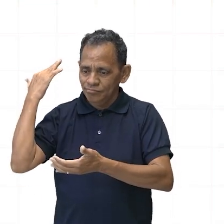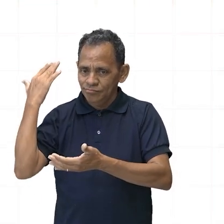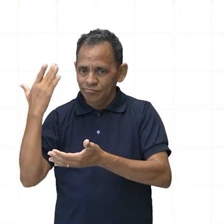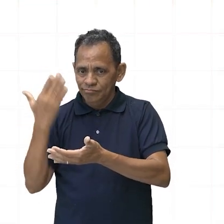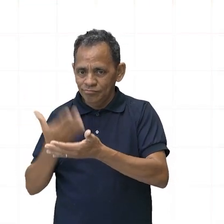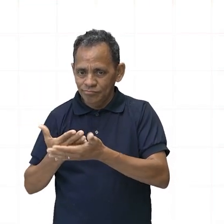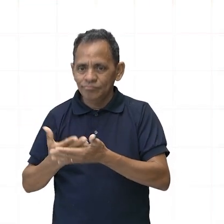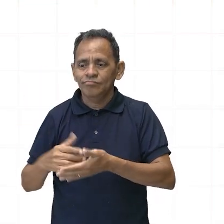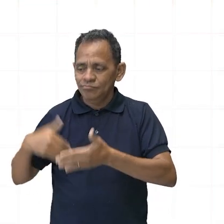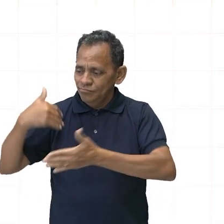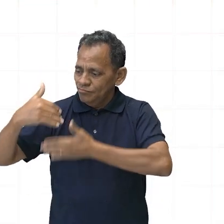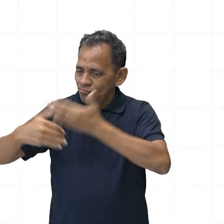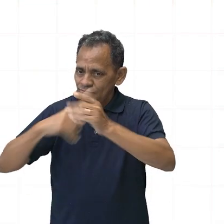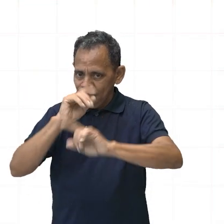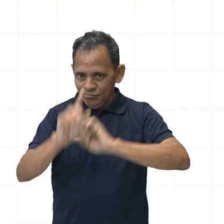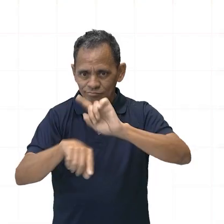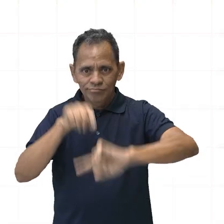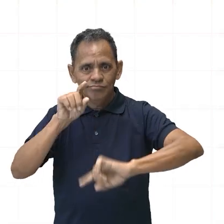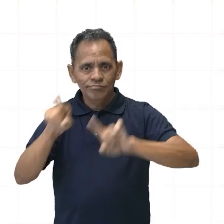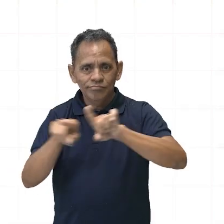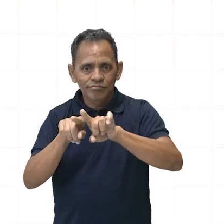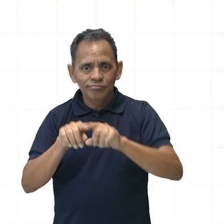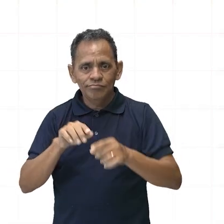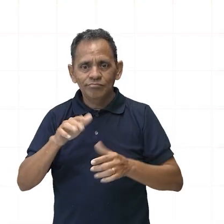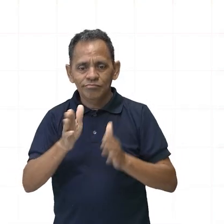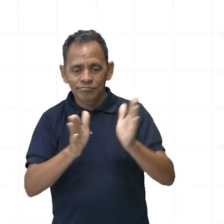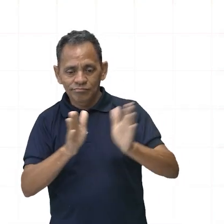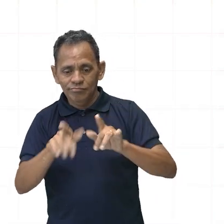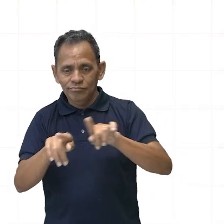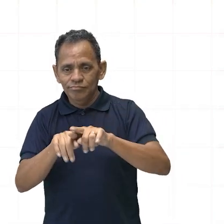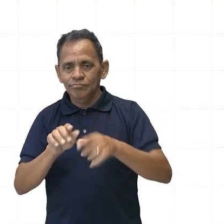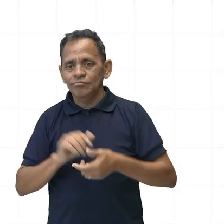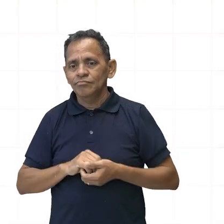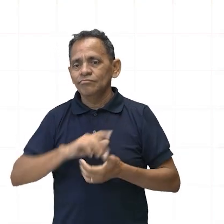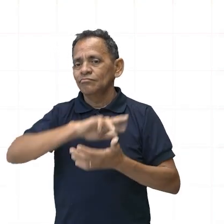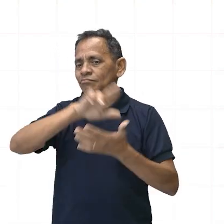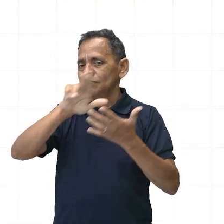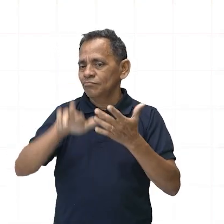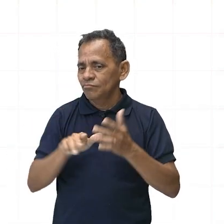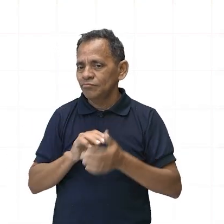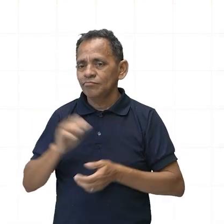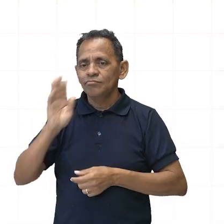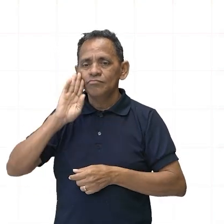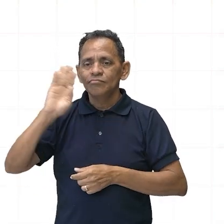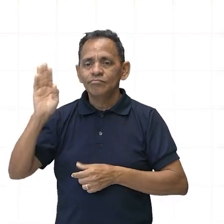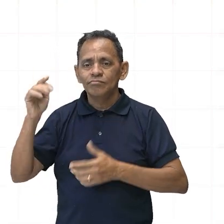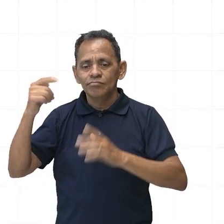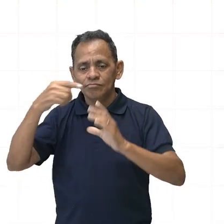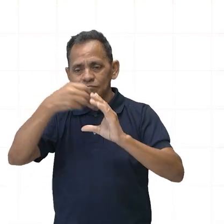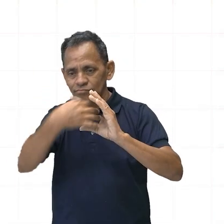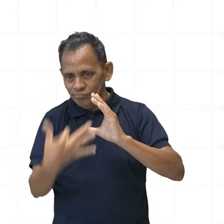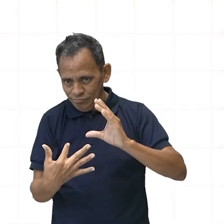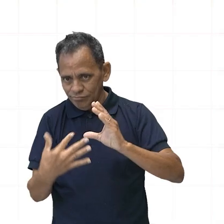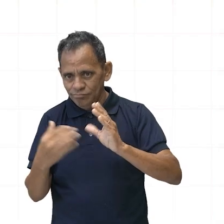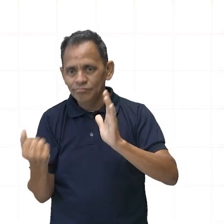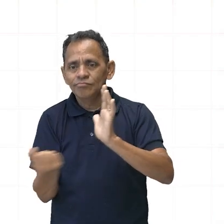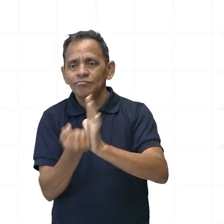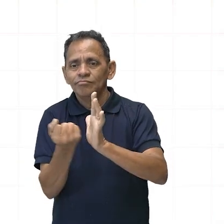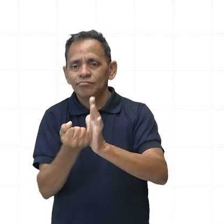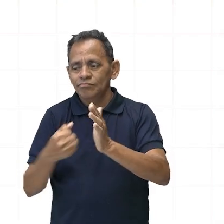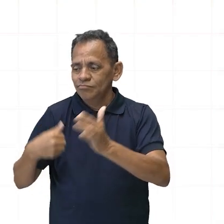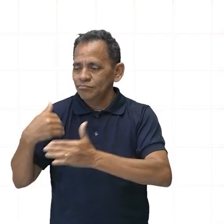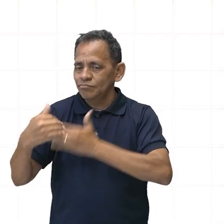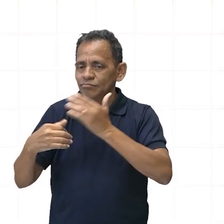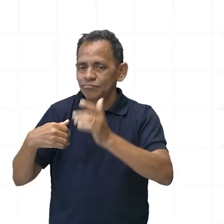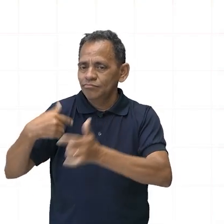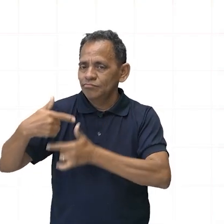varia entre diferentes regiões do planeta. Agora, quais serão os principais fatores que acabam marcando, né, o processo do